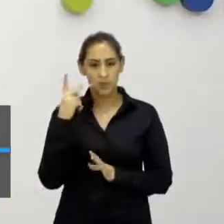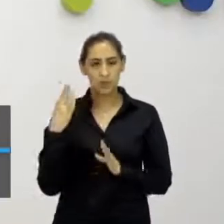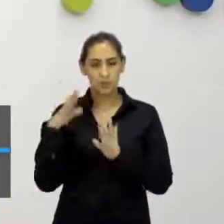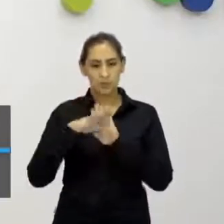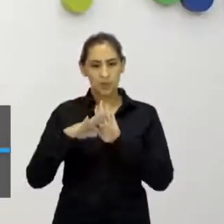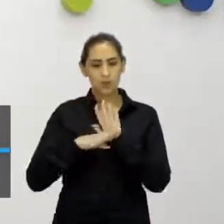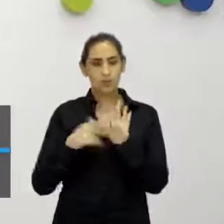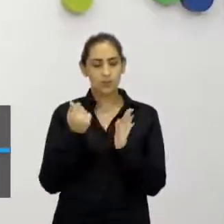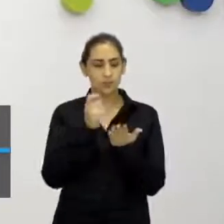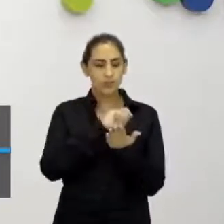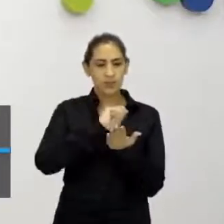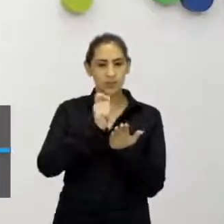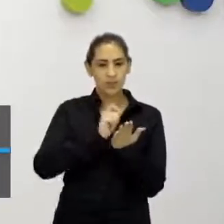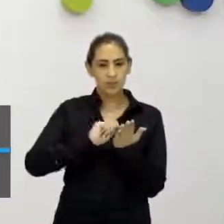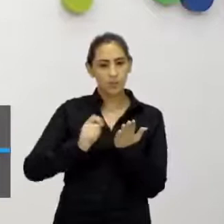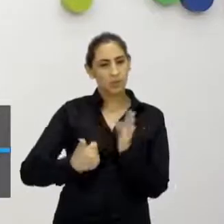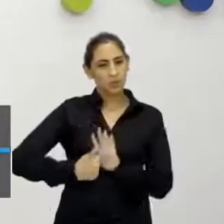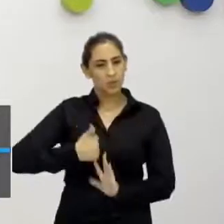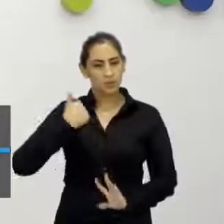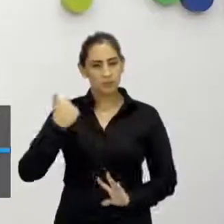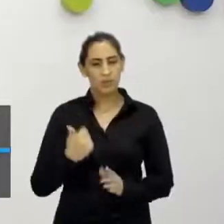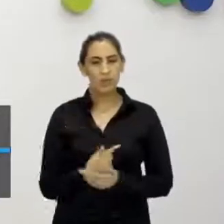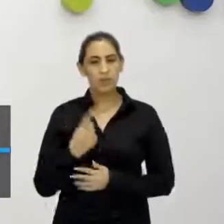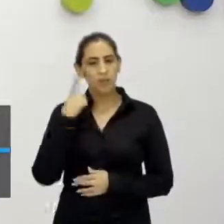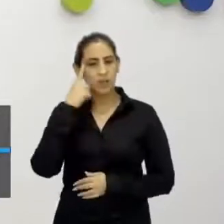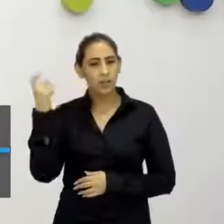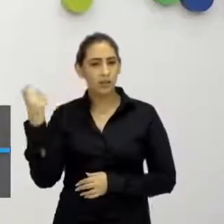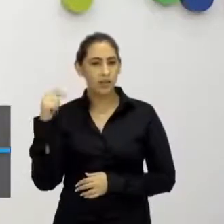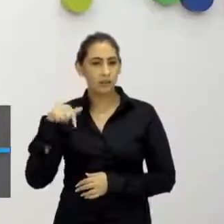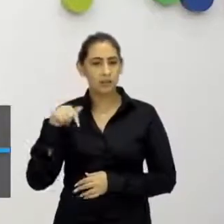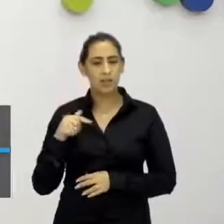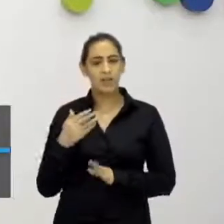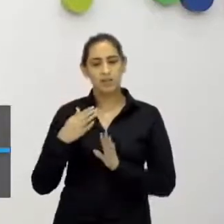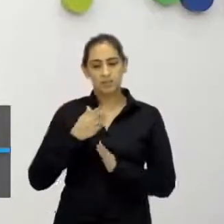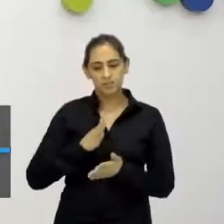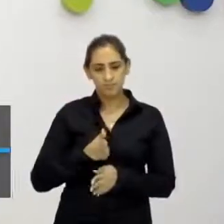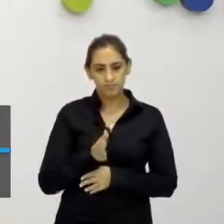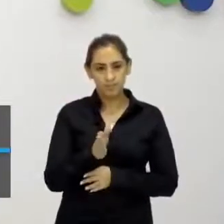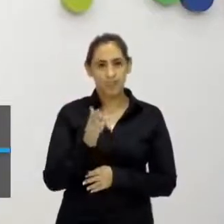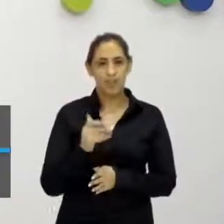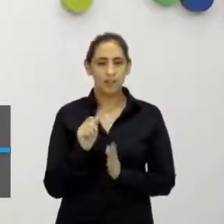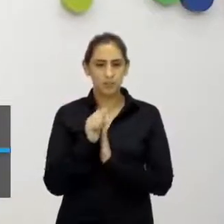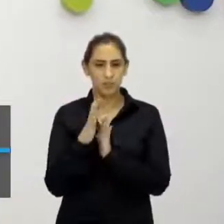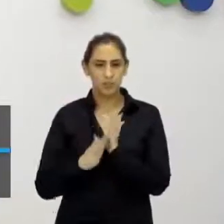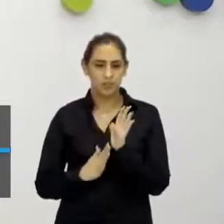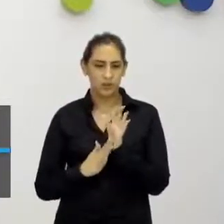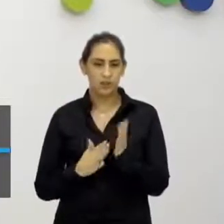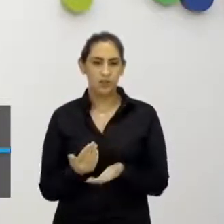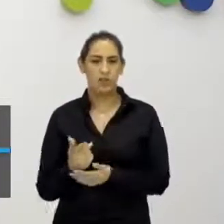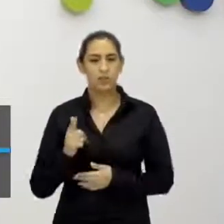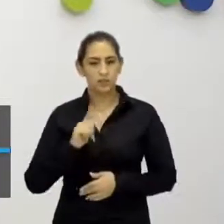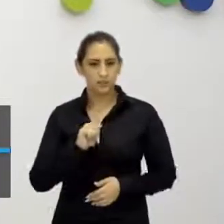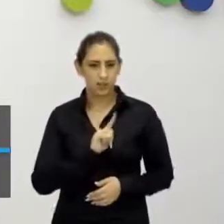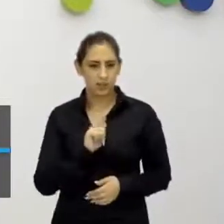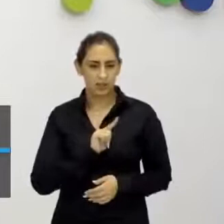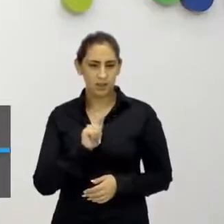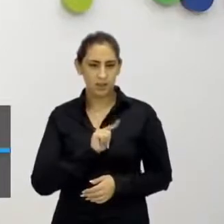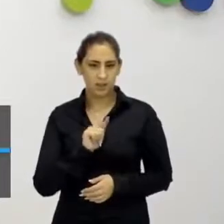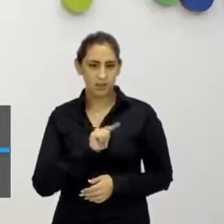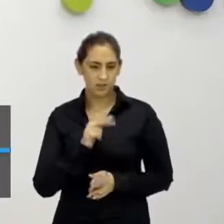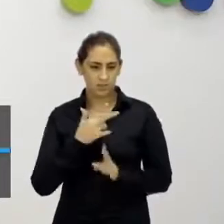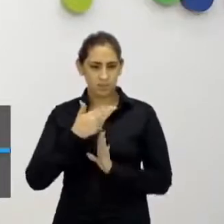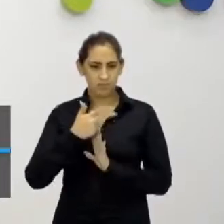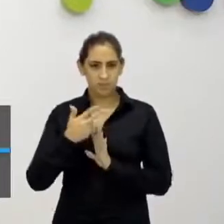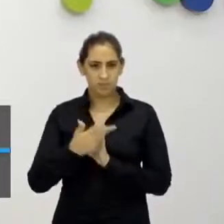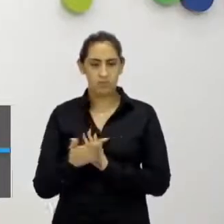esteja escrito. Então, a ideia desta sequência de atividades é a gente pensar nisso. Há espaço no nosso